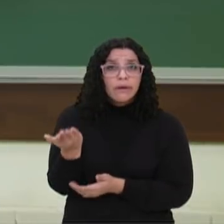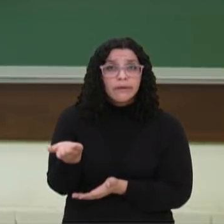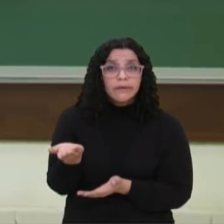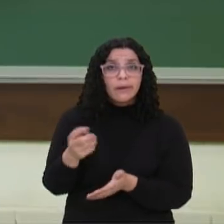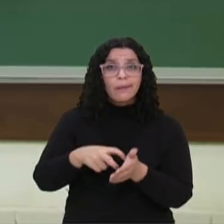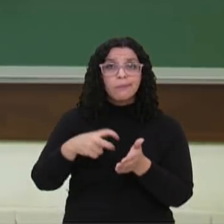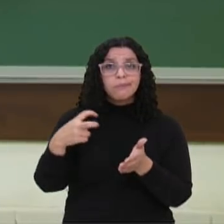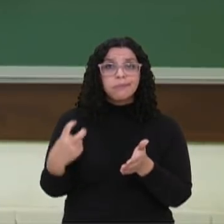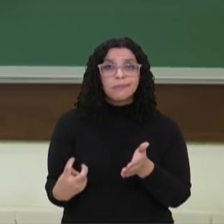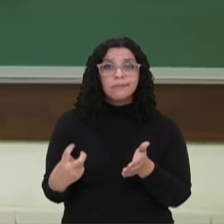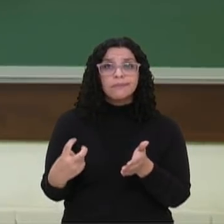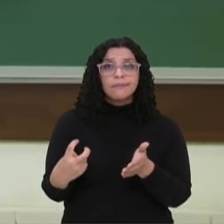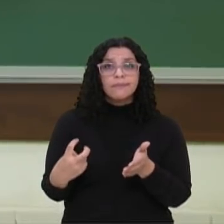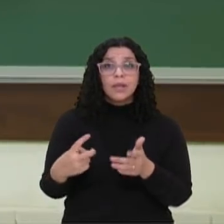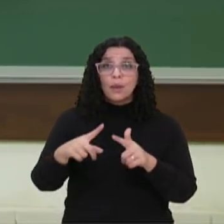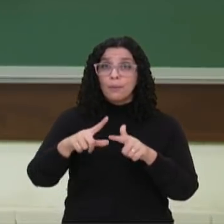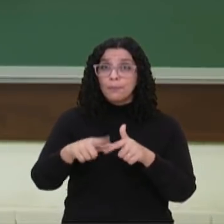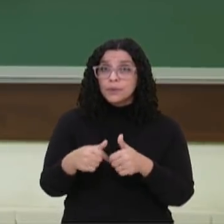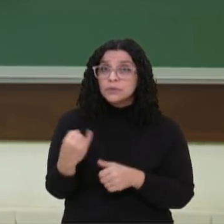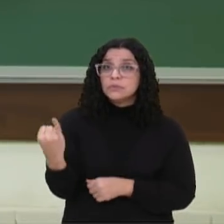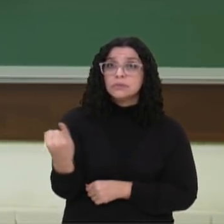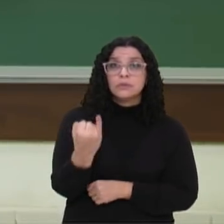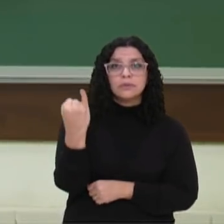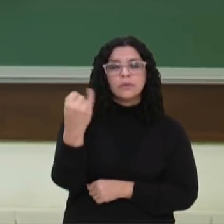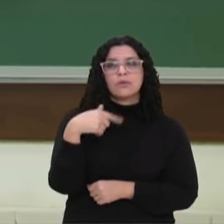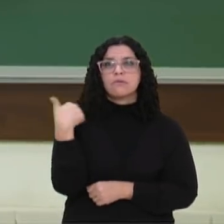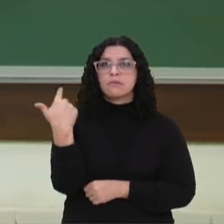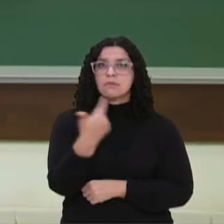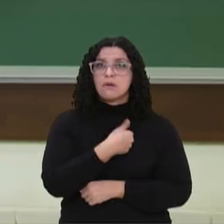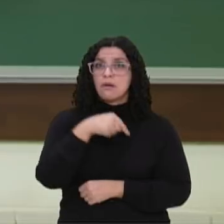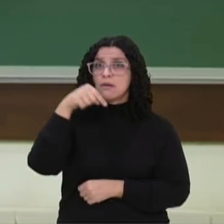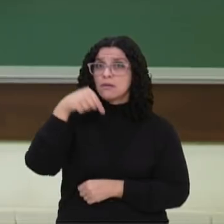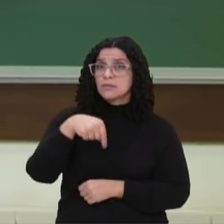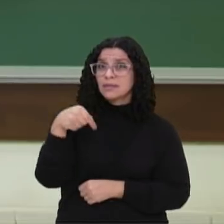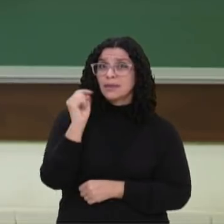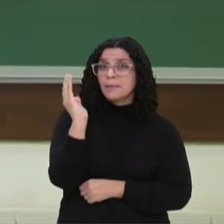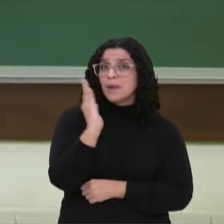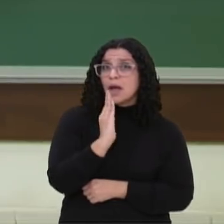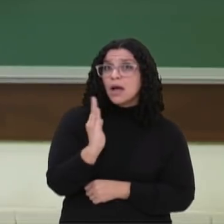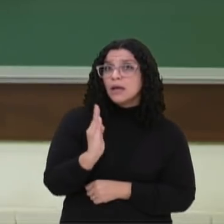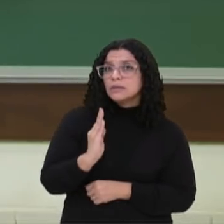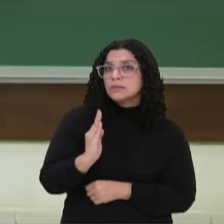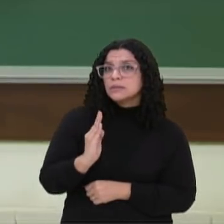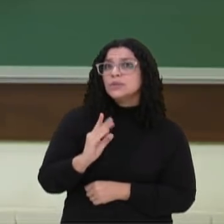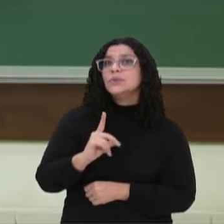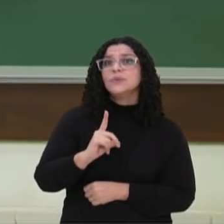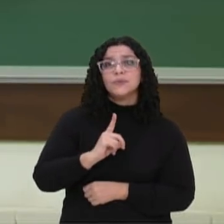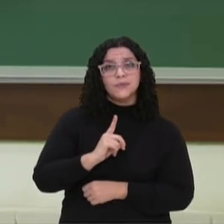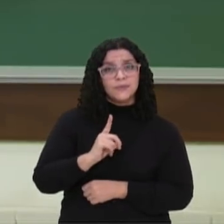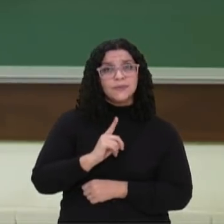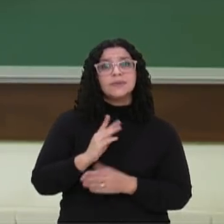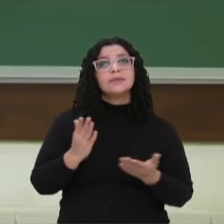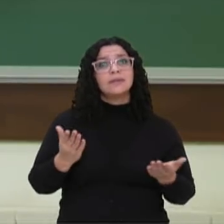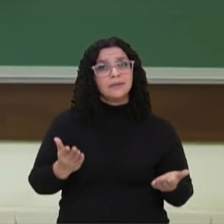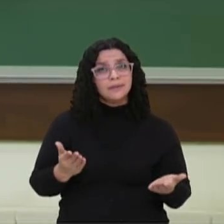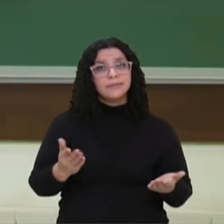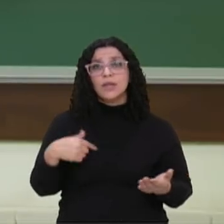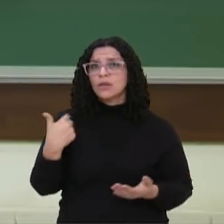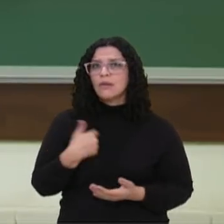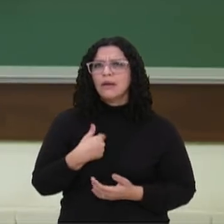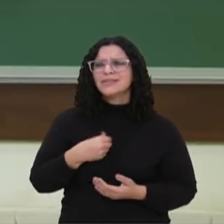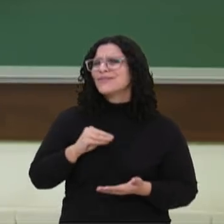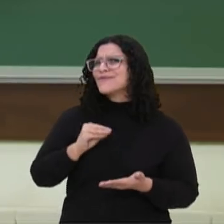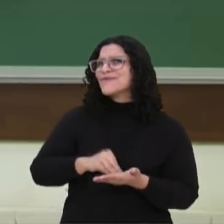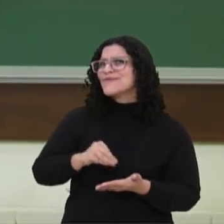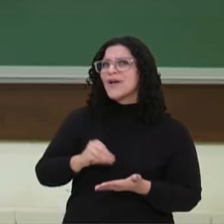ao óbito. Então veja o quanto é importante. Nós ainda estamos num lugar que a gente ainda não sentiu